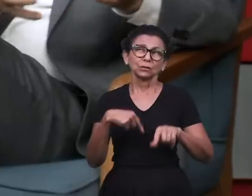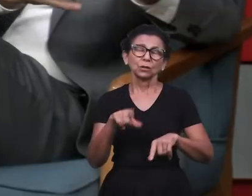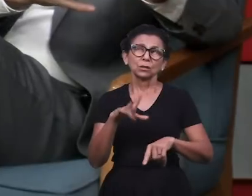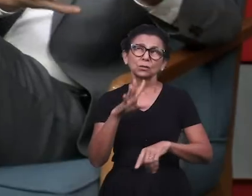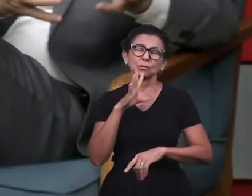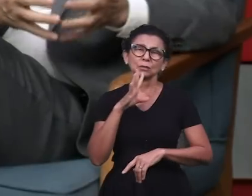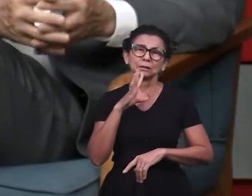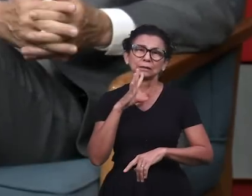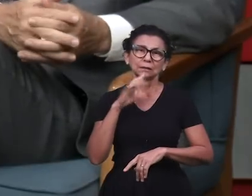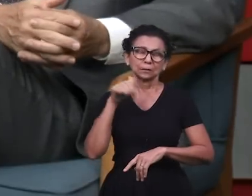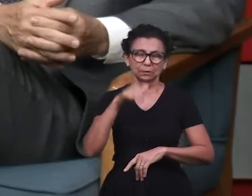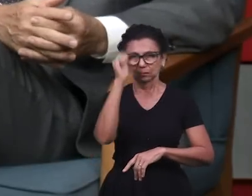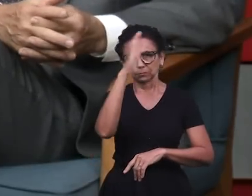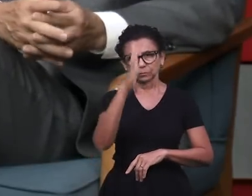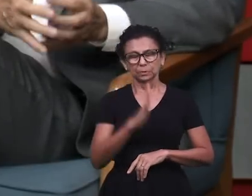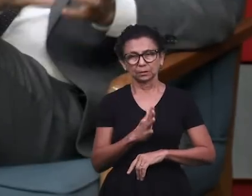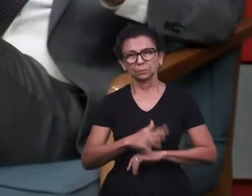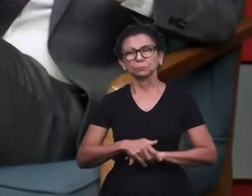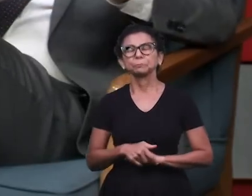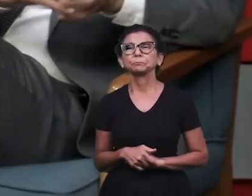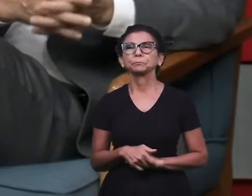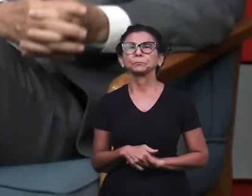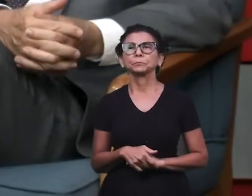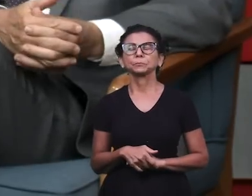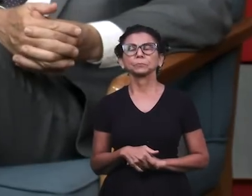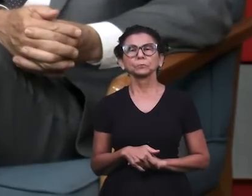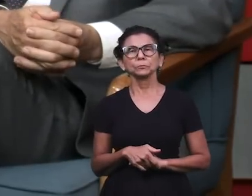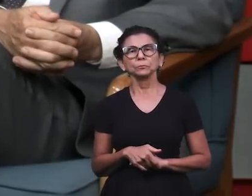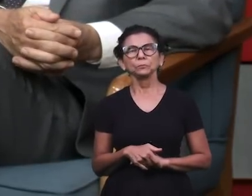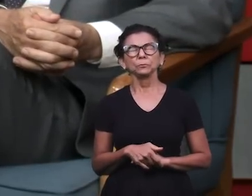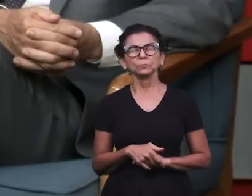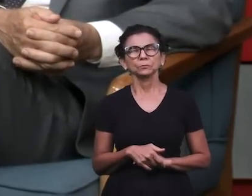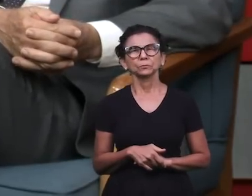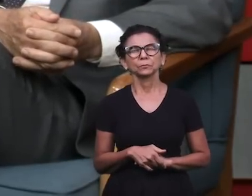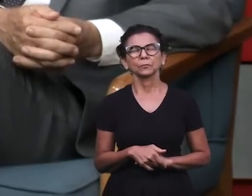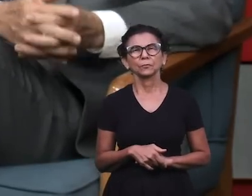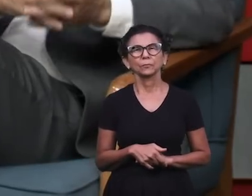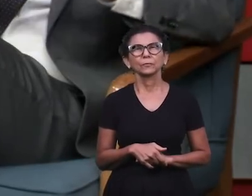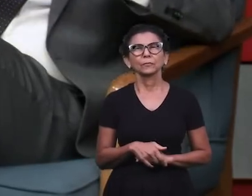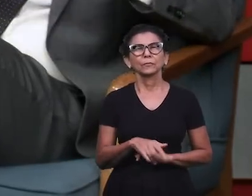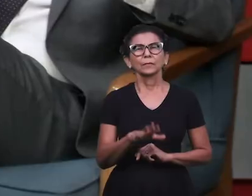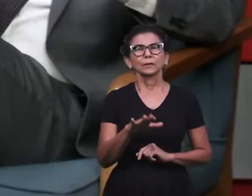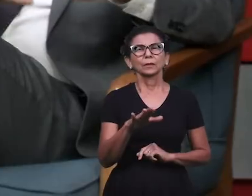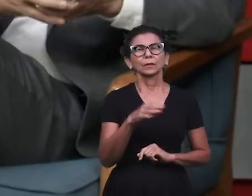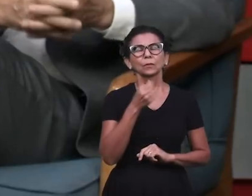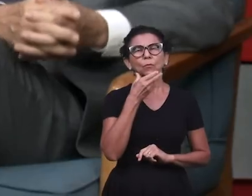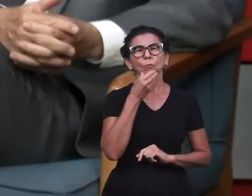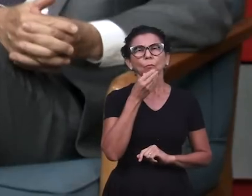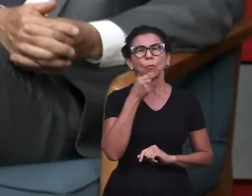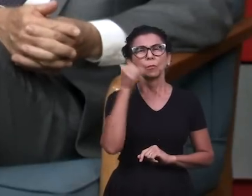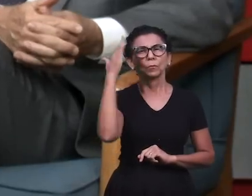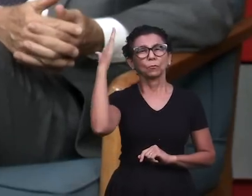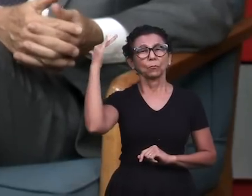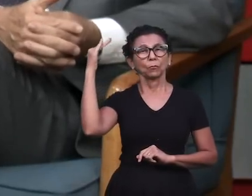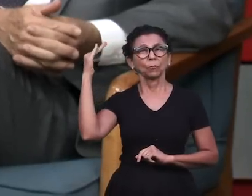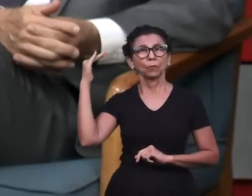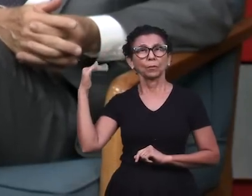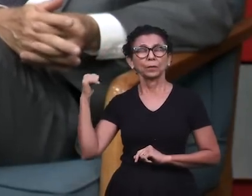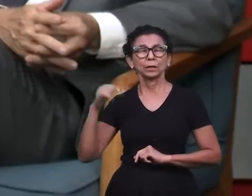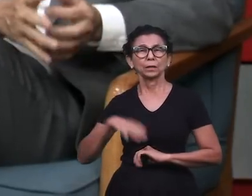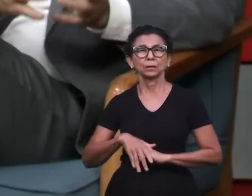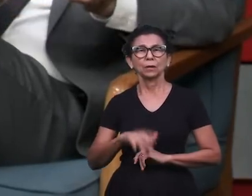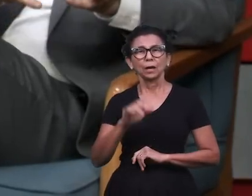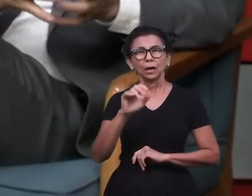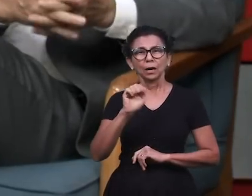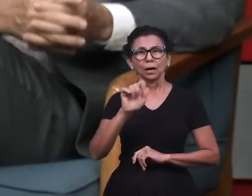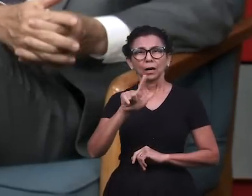conhecido até aqui no Brasil da história, a história daquele escultor famoso chamado